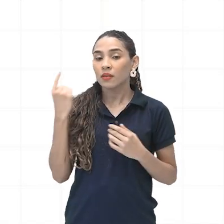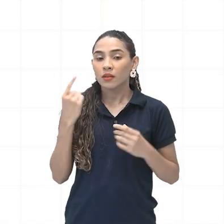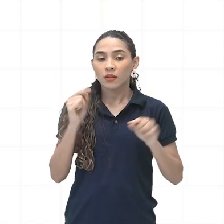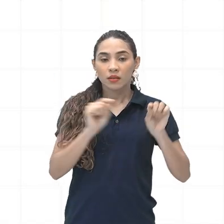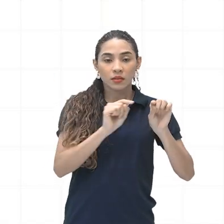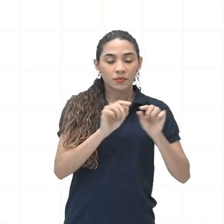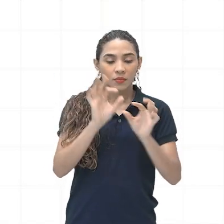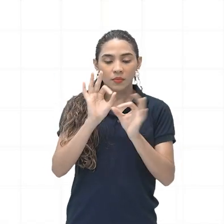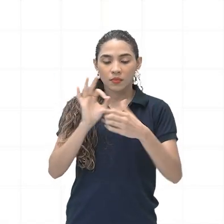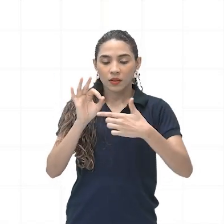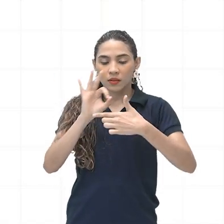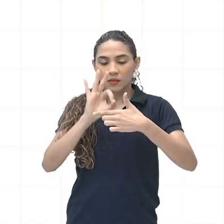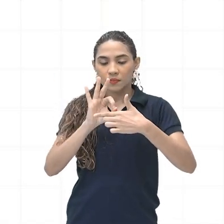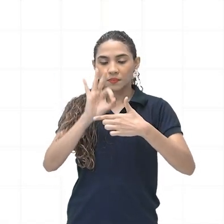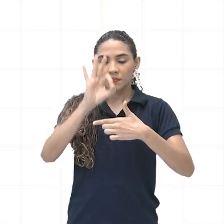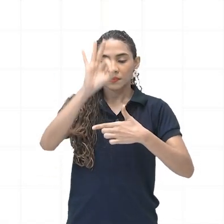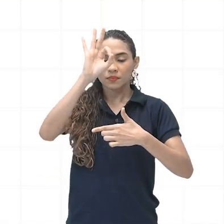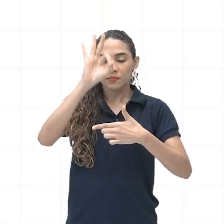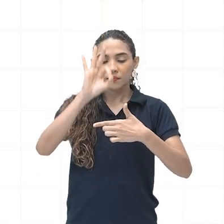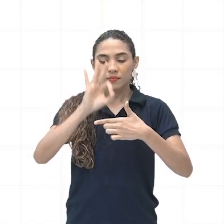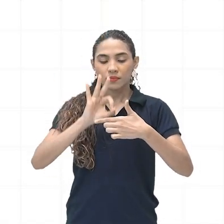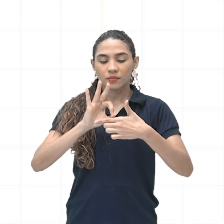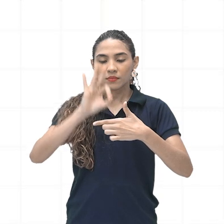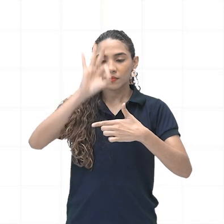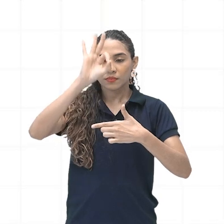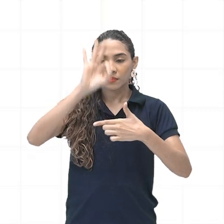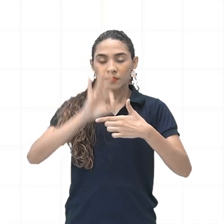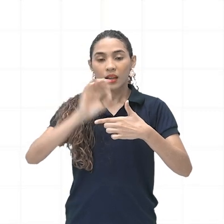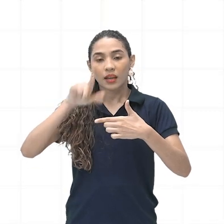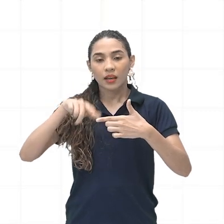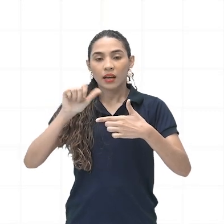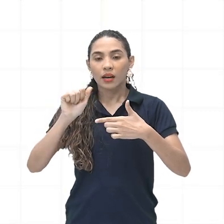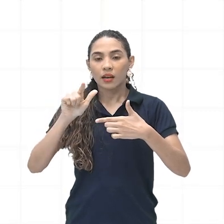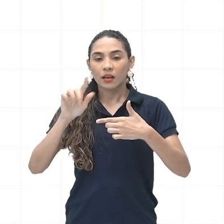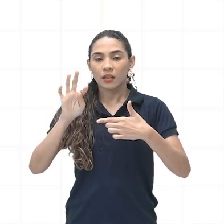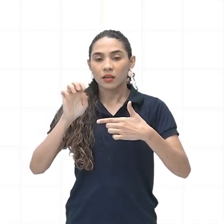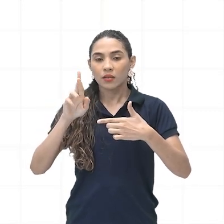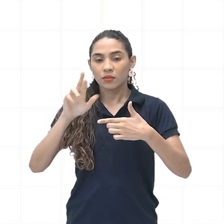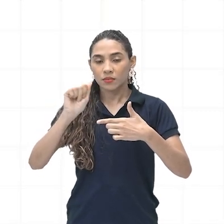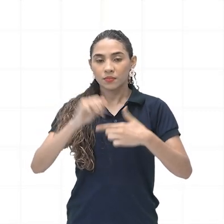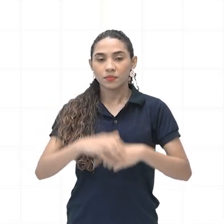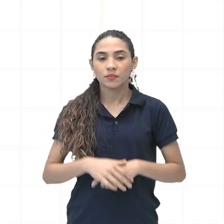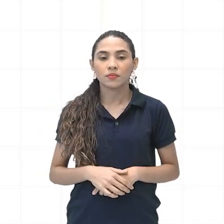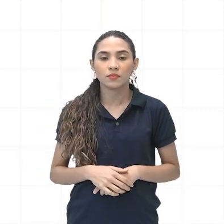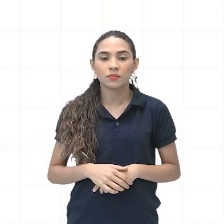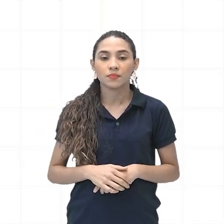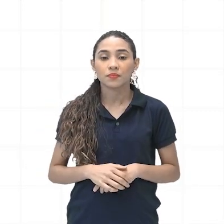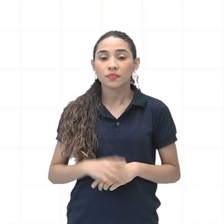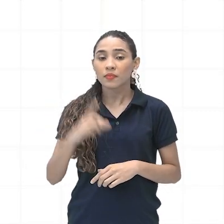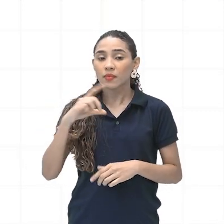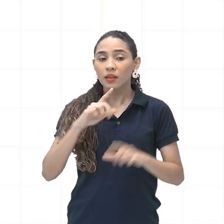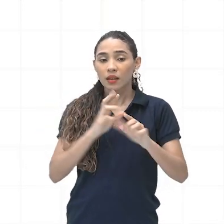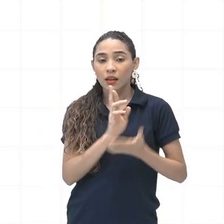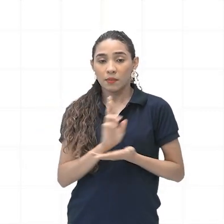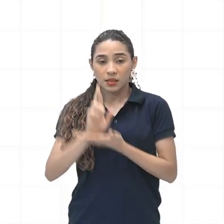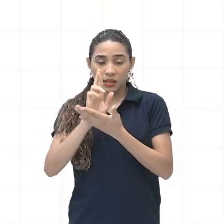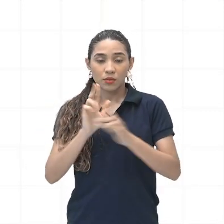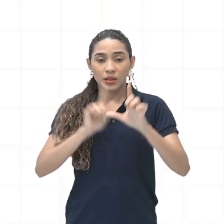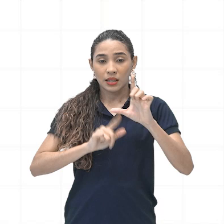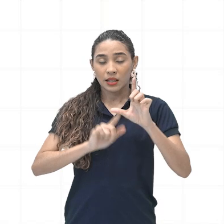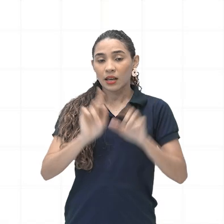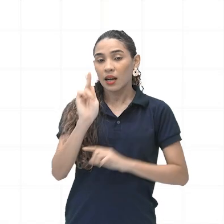foi traçada agora, ela vai ser a nossa altura, e ela vai ser representada pela letrinha